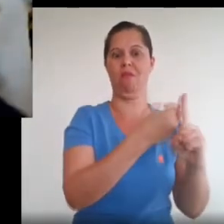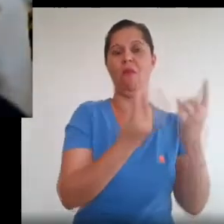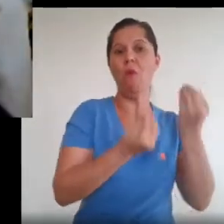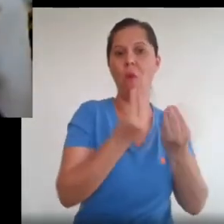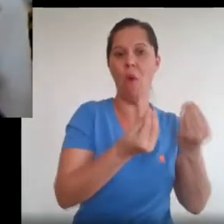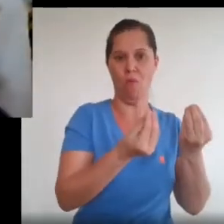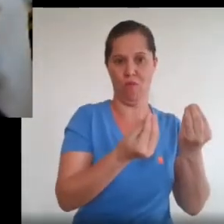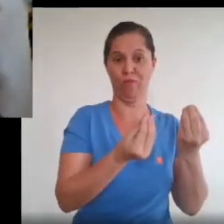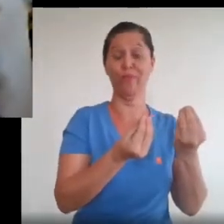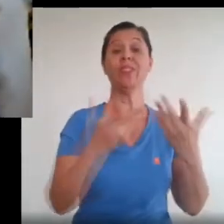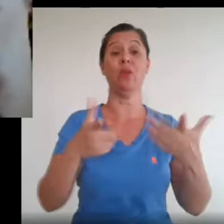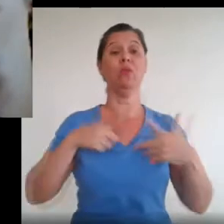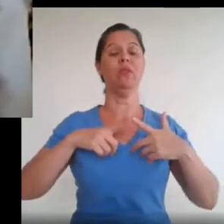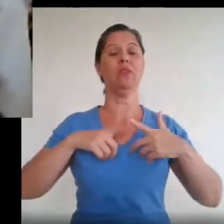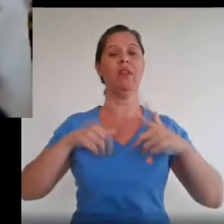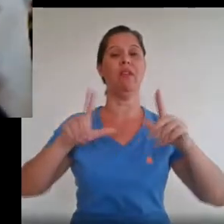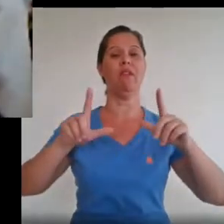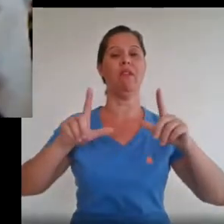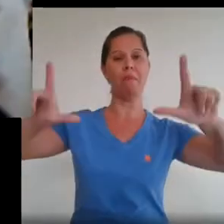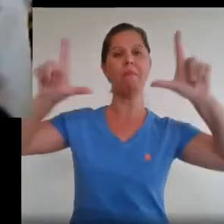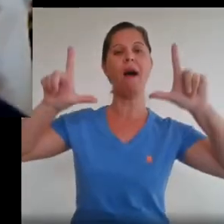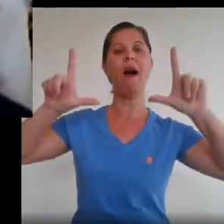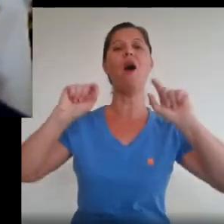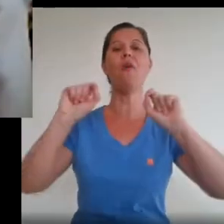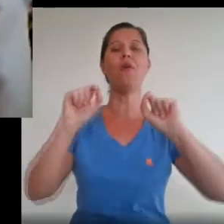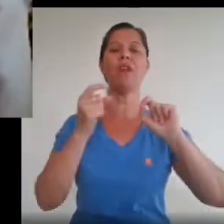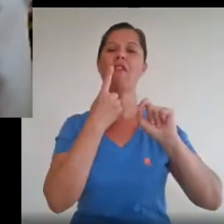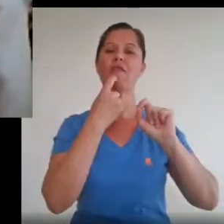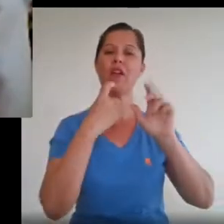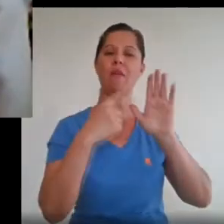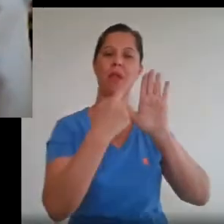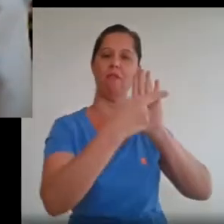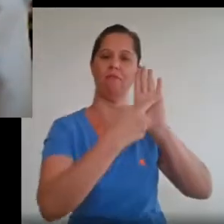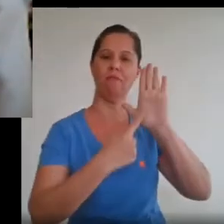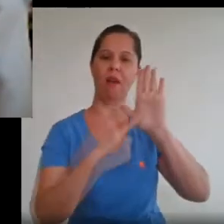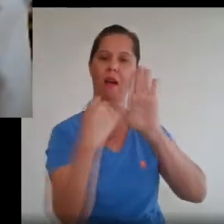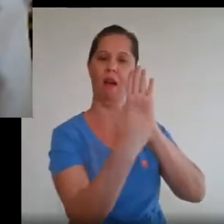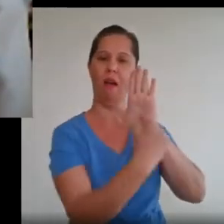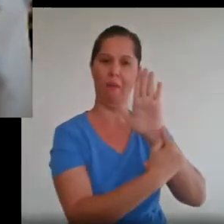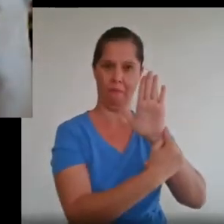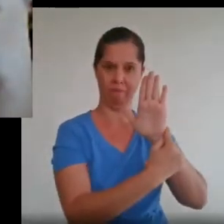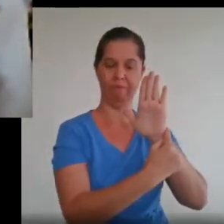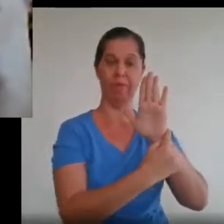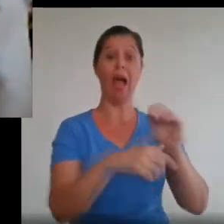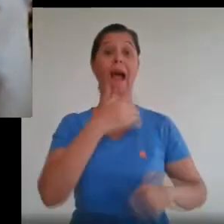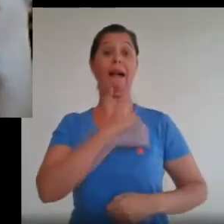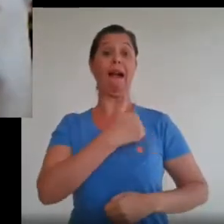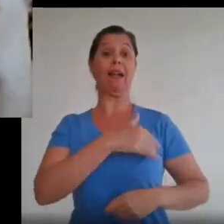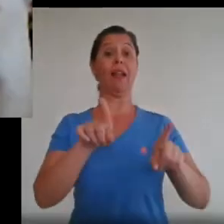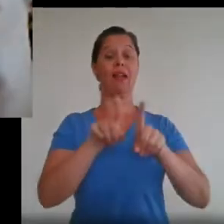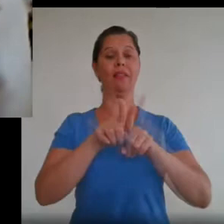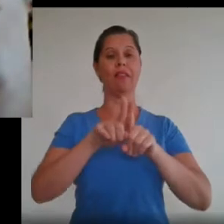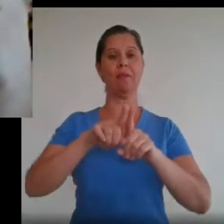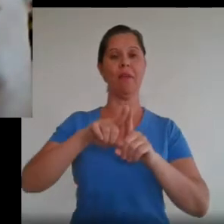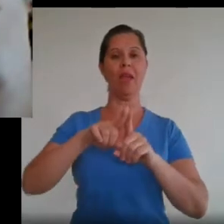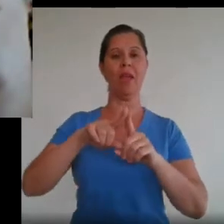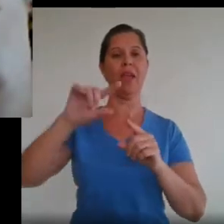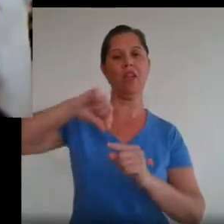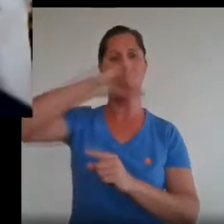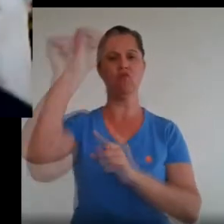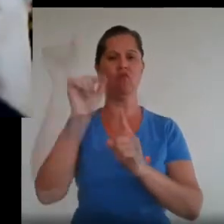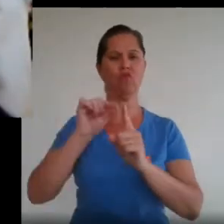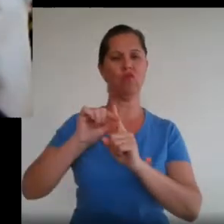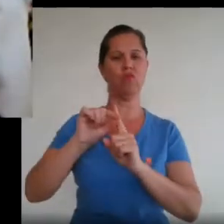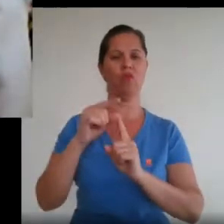aquela campanha do X vermelho na mão, no Canadá lançou aquela campanha do laço preto na